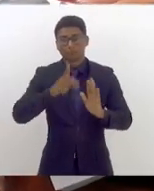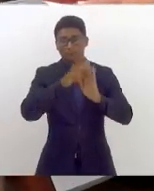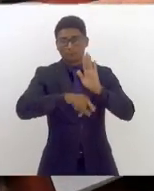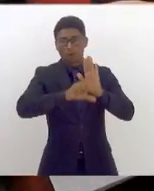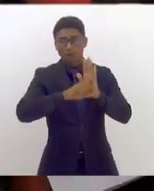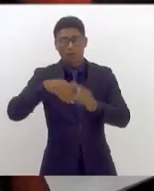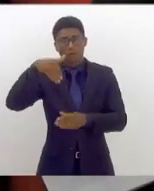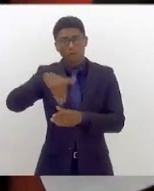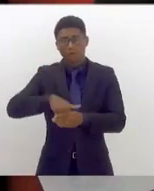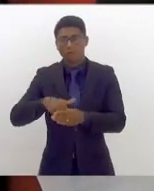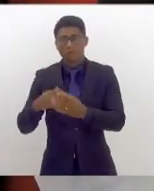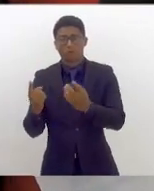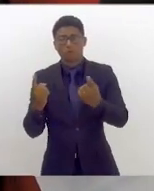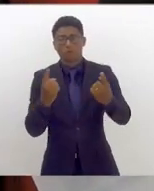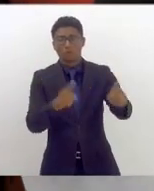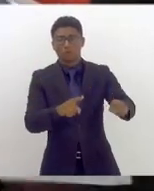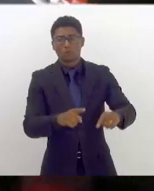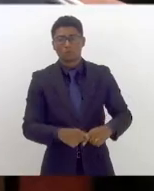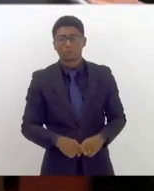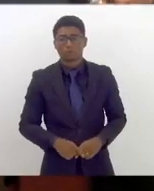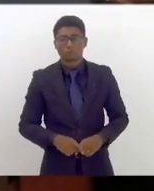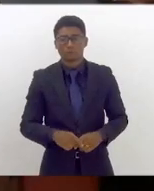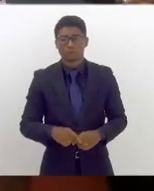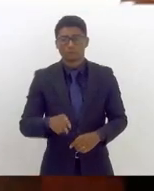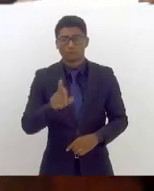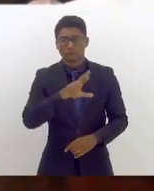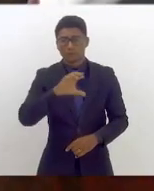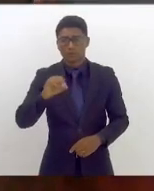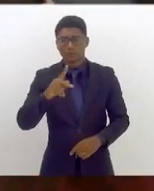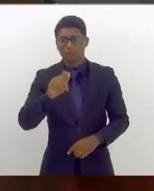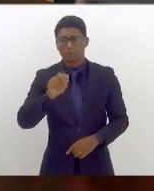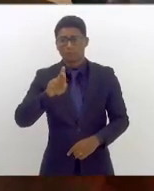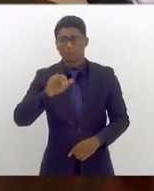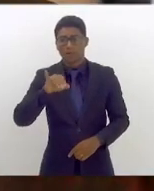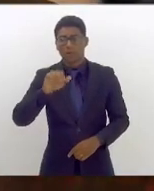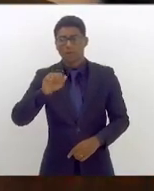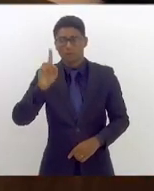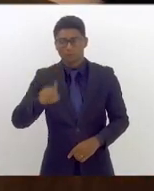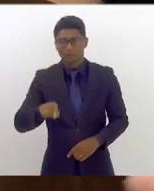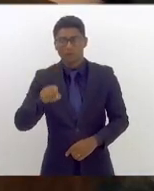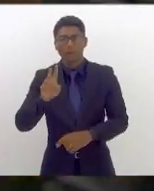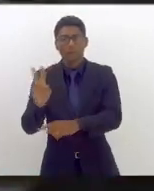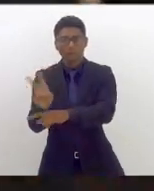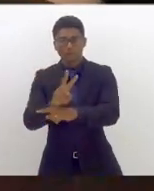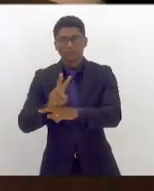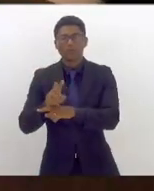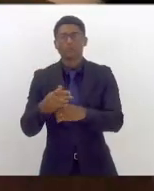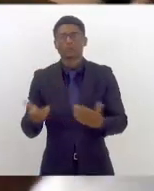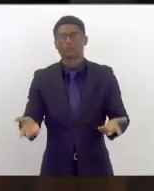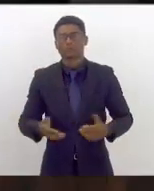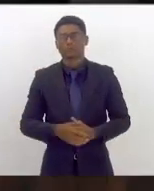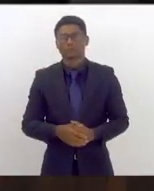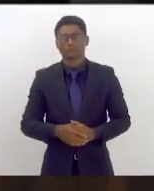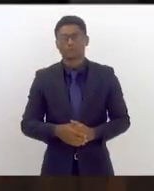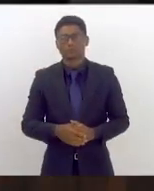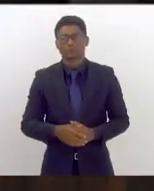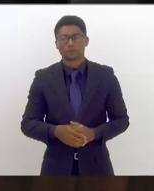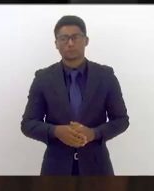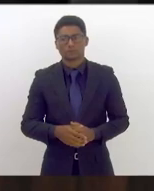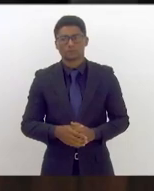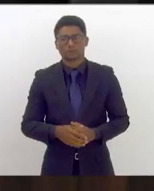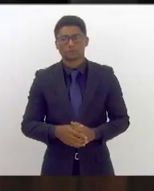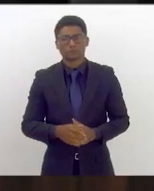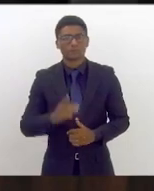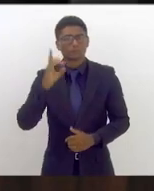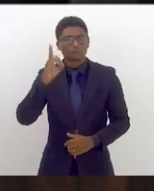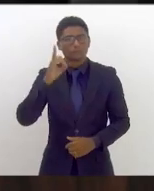e favorável a proteção do rio Paraíba do Sul a sem votará a bancada do PSB o